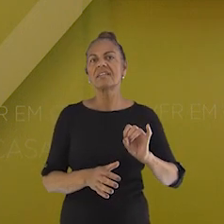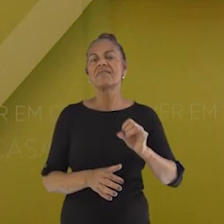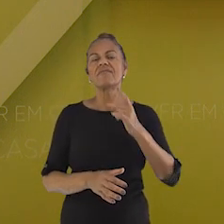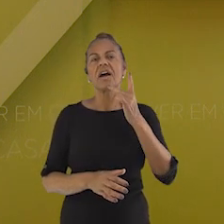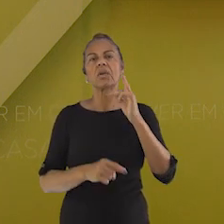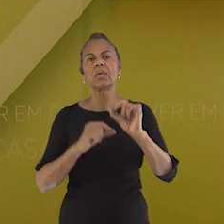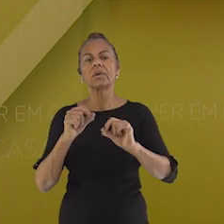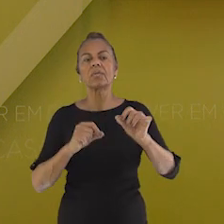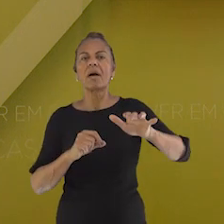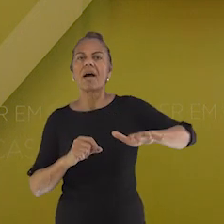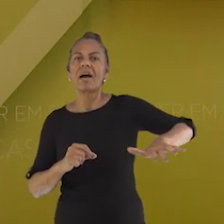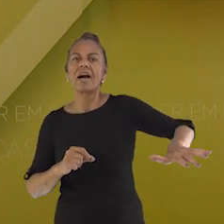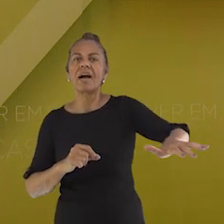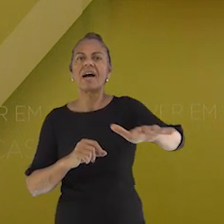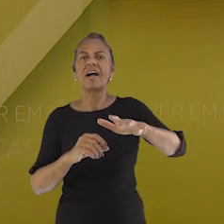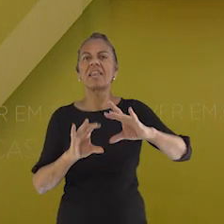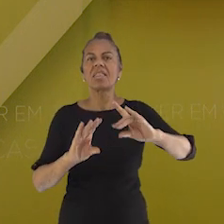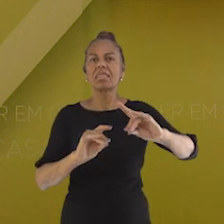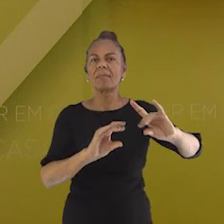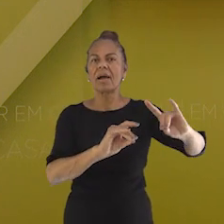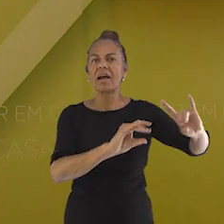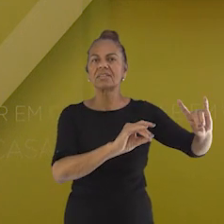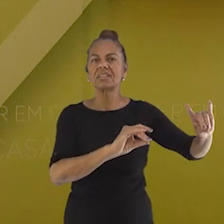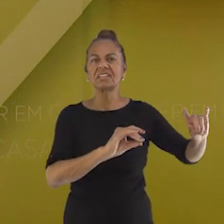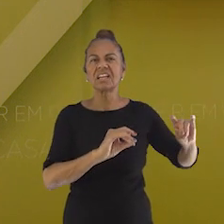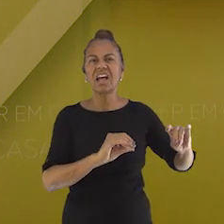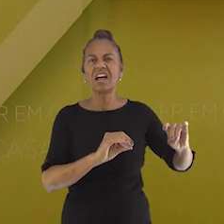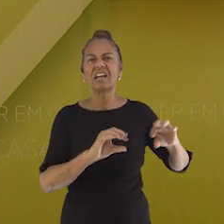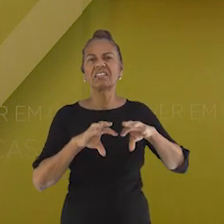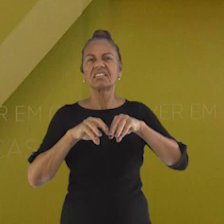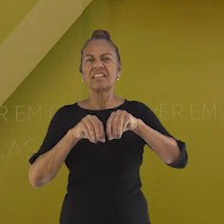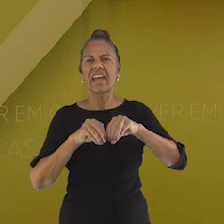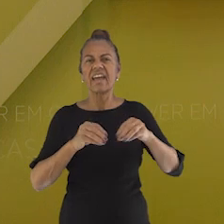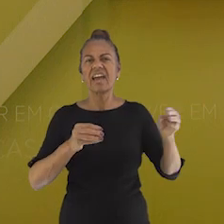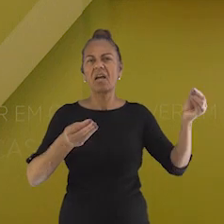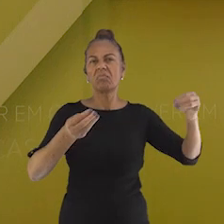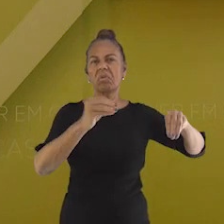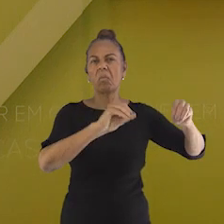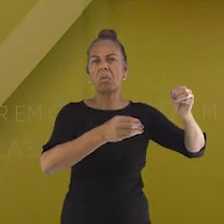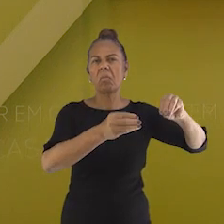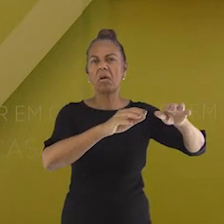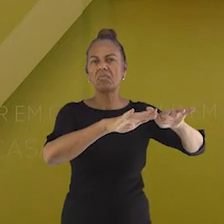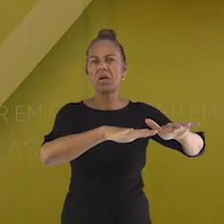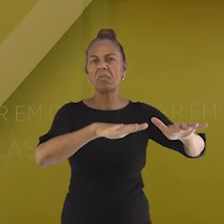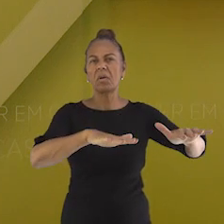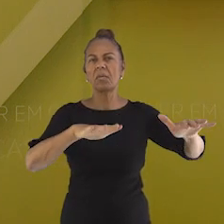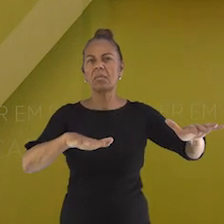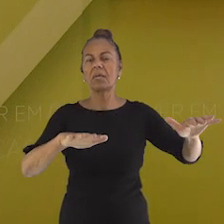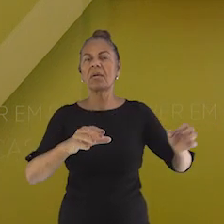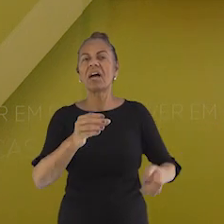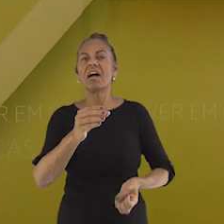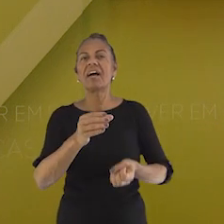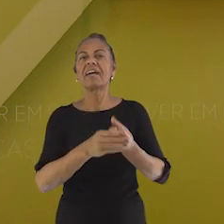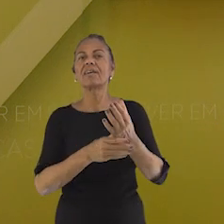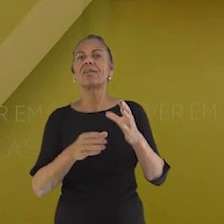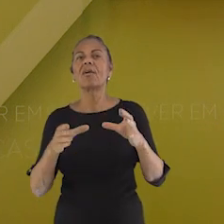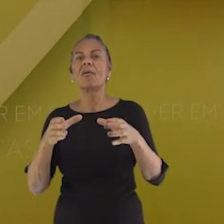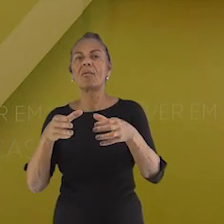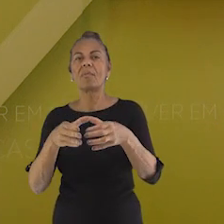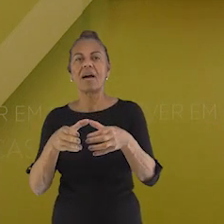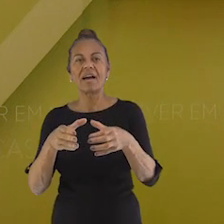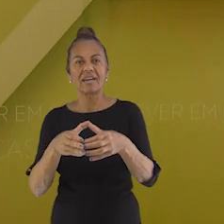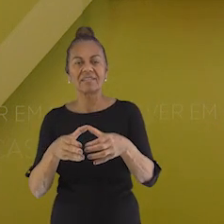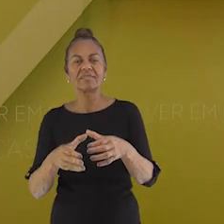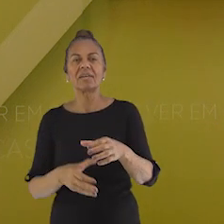de manguezal que foi aterrado e urbanizado, surgindo os bairros Bento Ferreira e Praia do